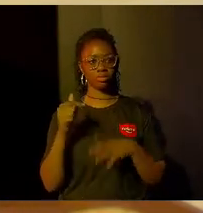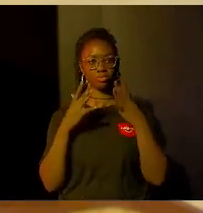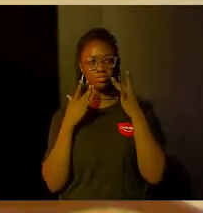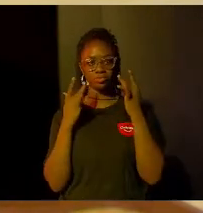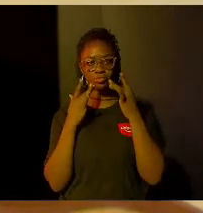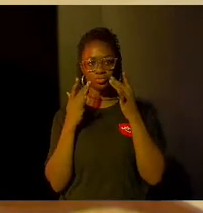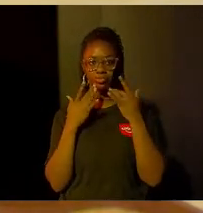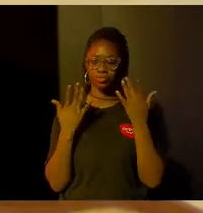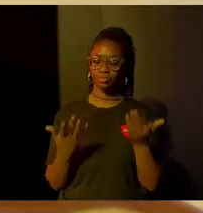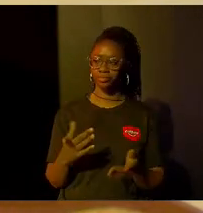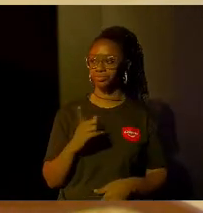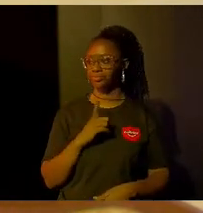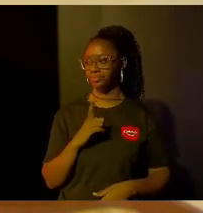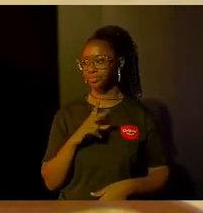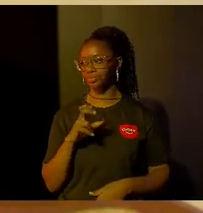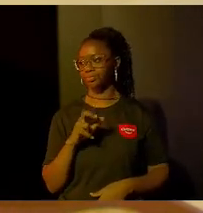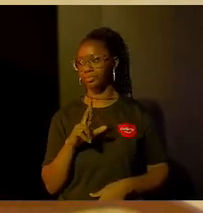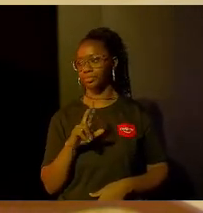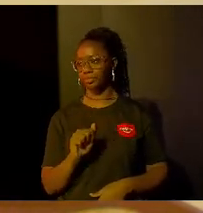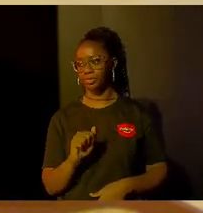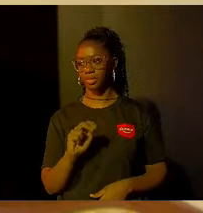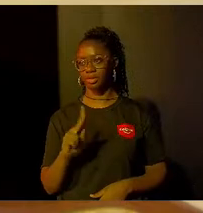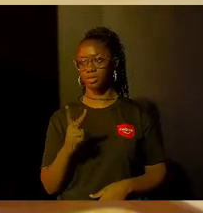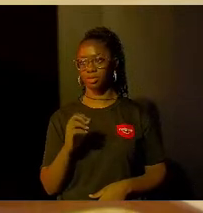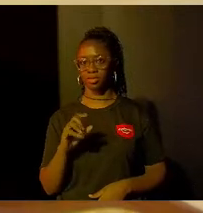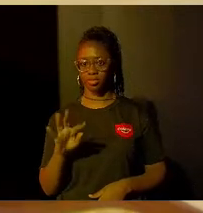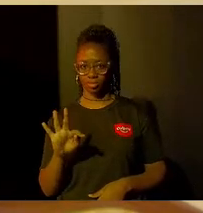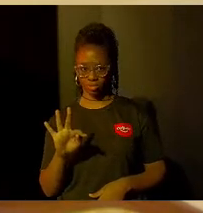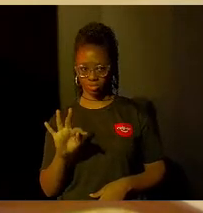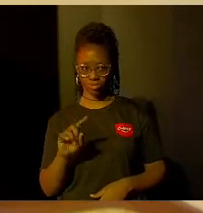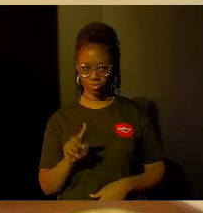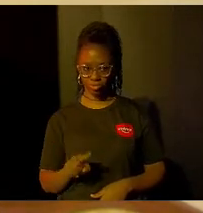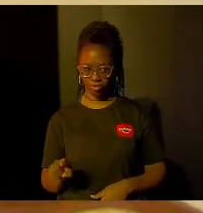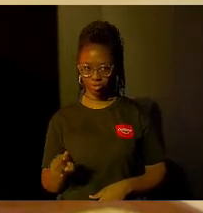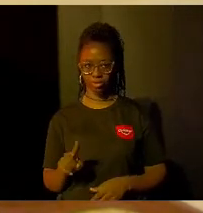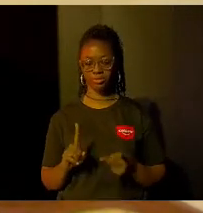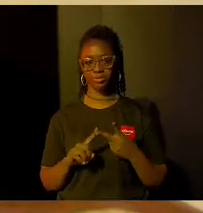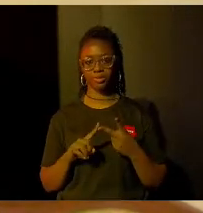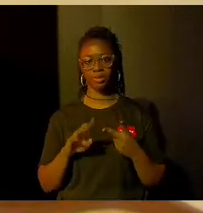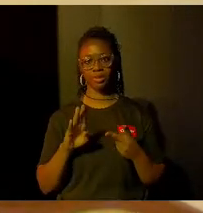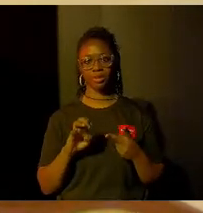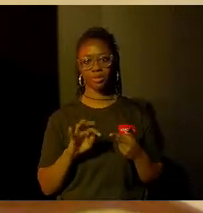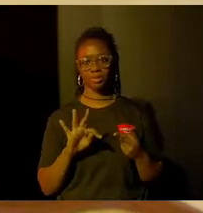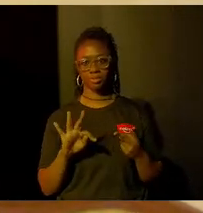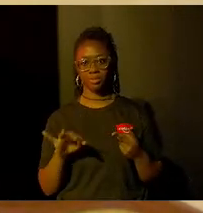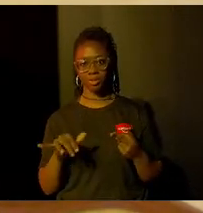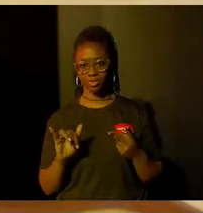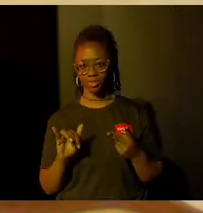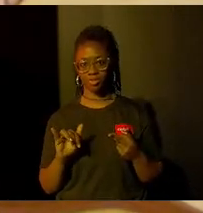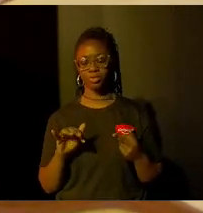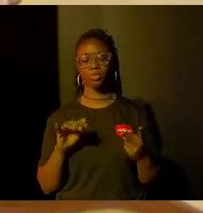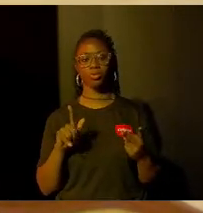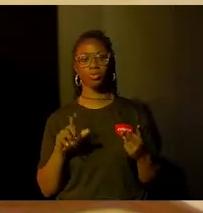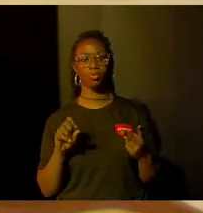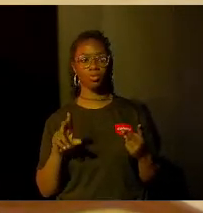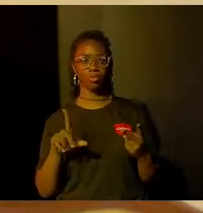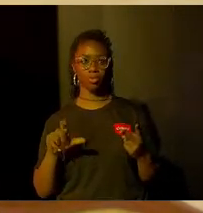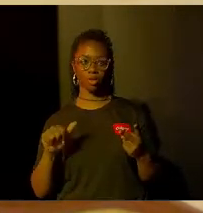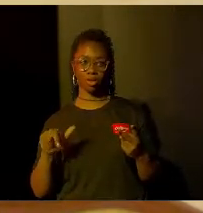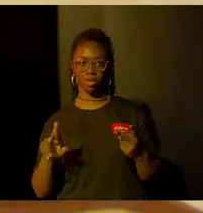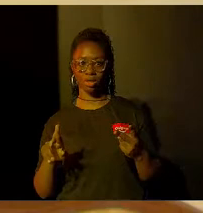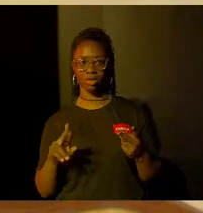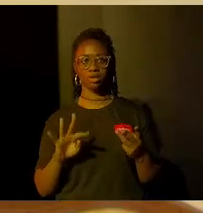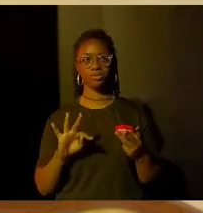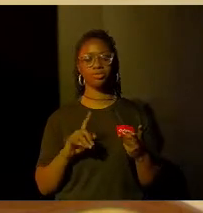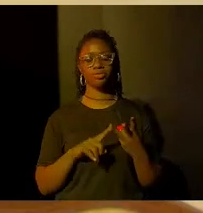nós tivemos Vera Holtz no primeiro dia com ficções tivemos a Clarice Lispector